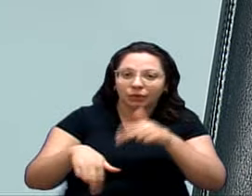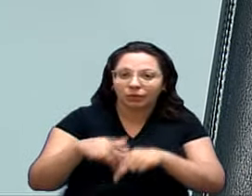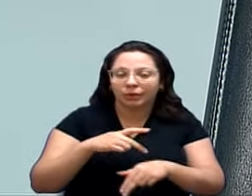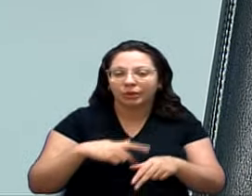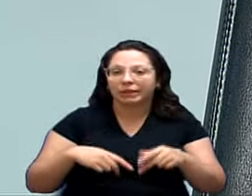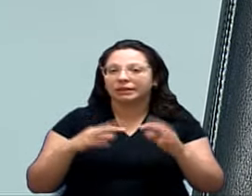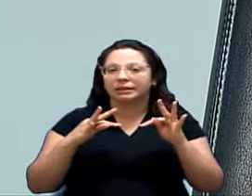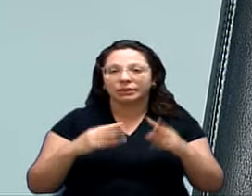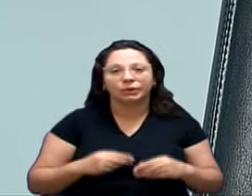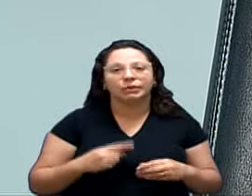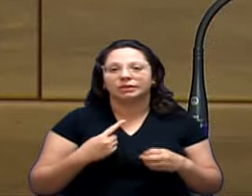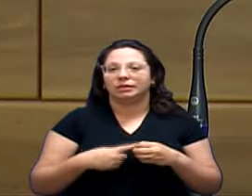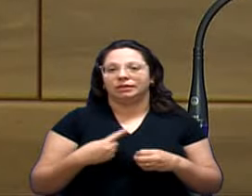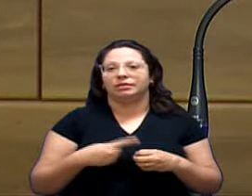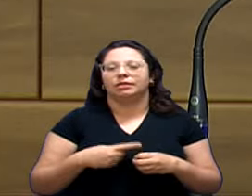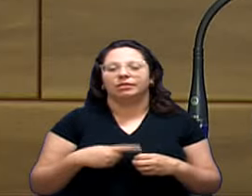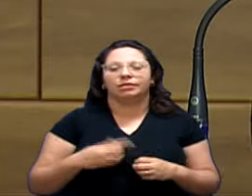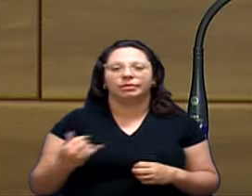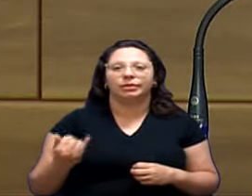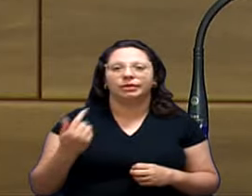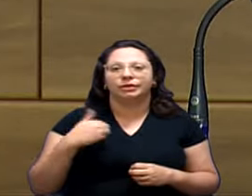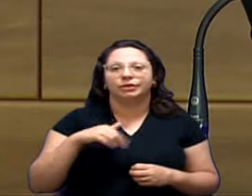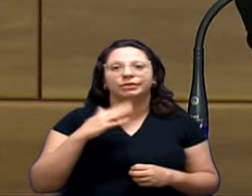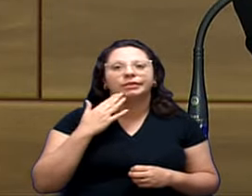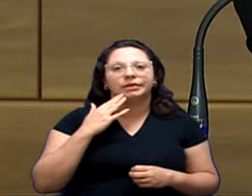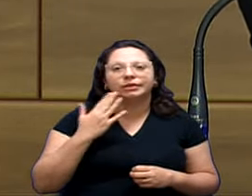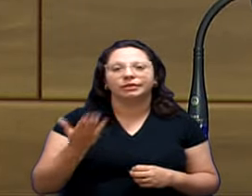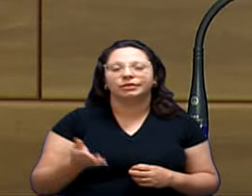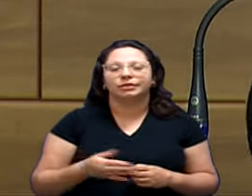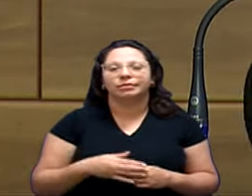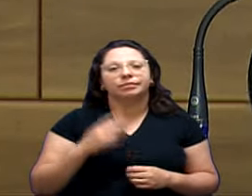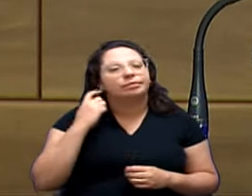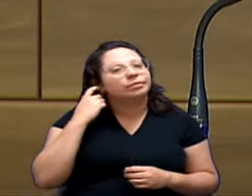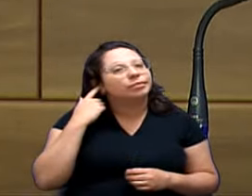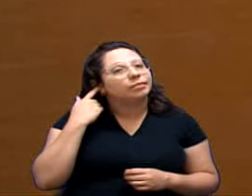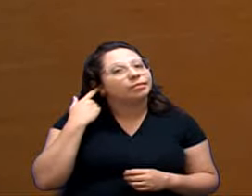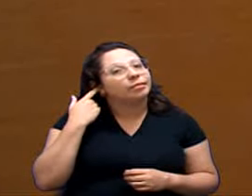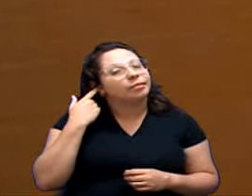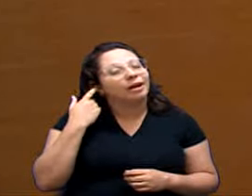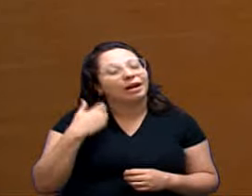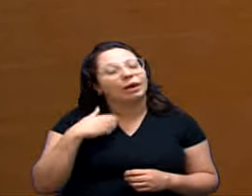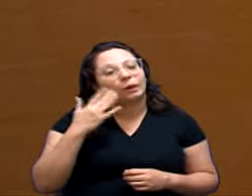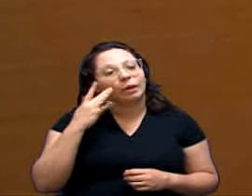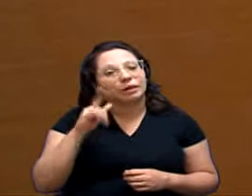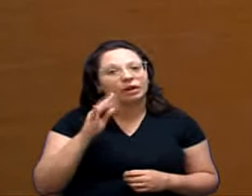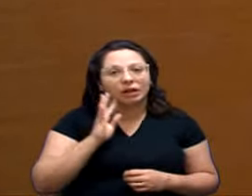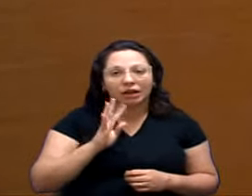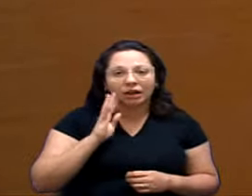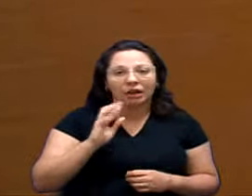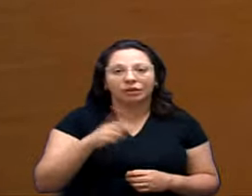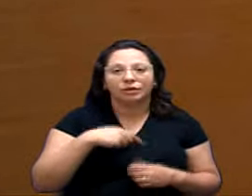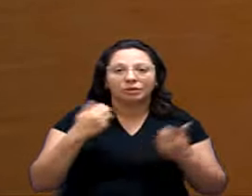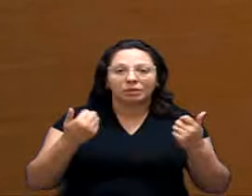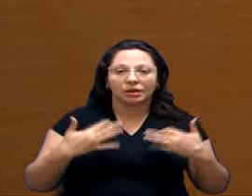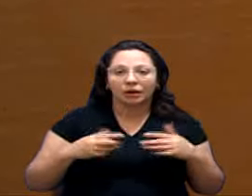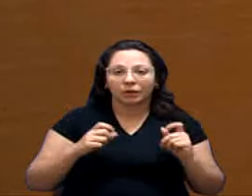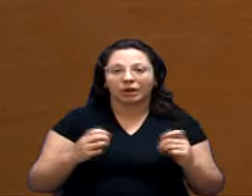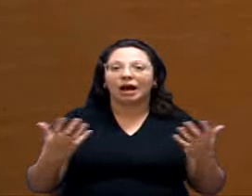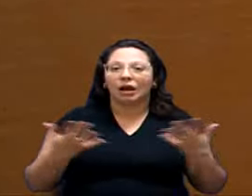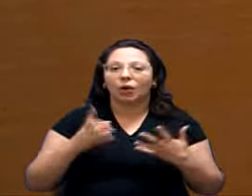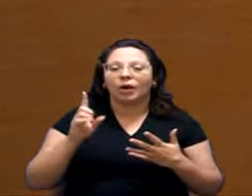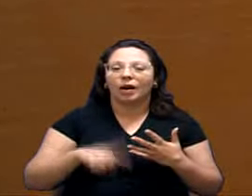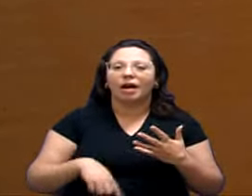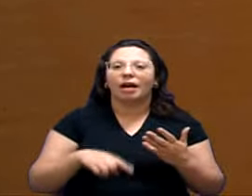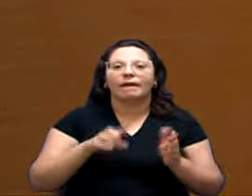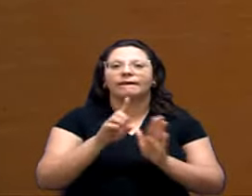tudo da cidade né então a gente entende isso Sara alguém quer mais complimentar alguma coisa eu acho que eu acho que é legal pontuar né que nesse momento que nós estamos é uma revisão